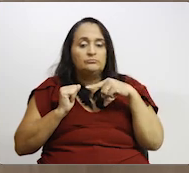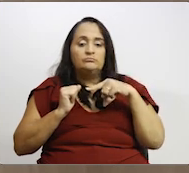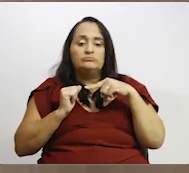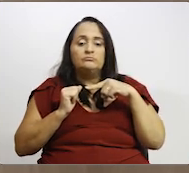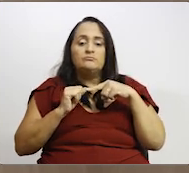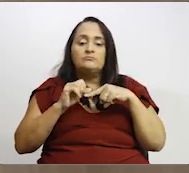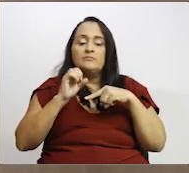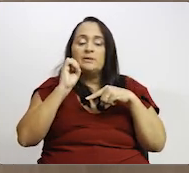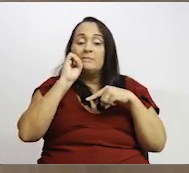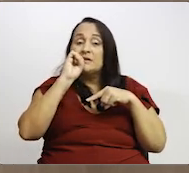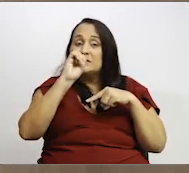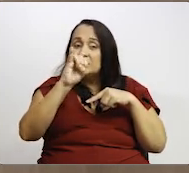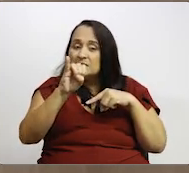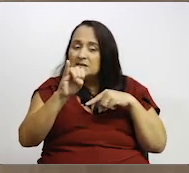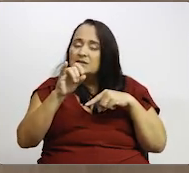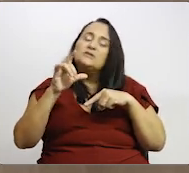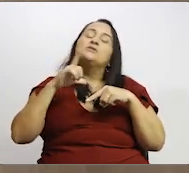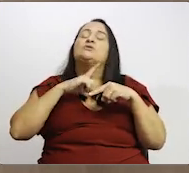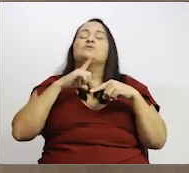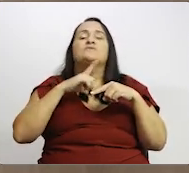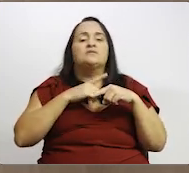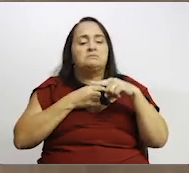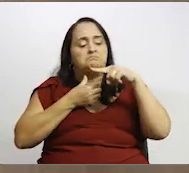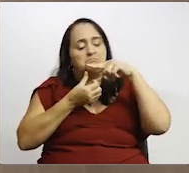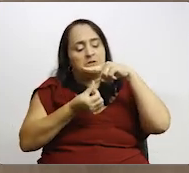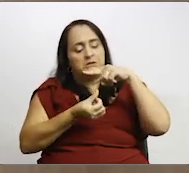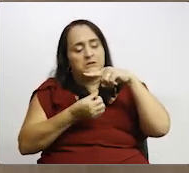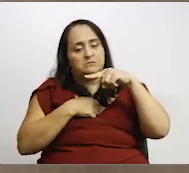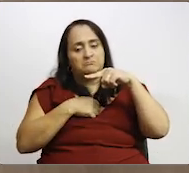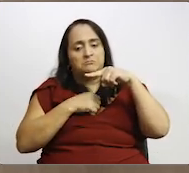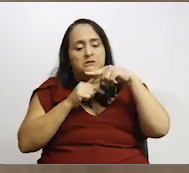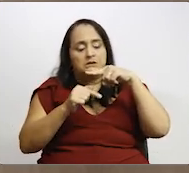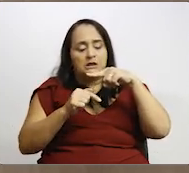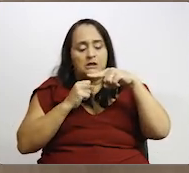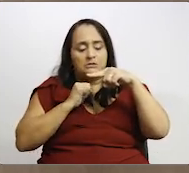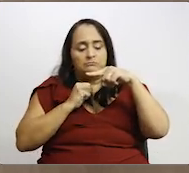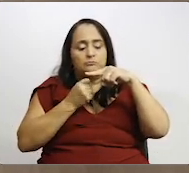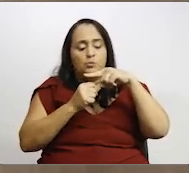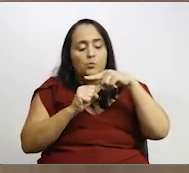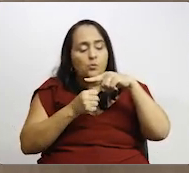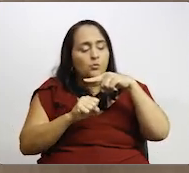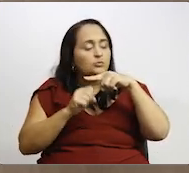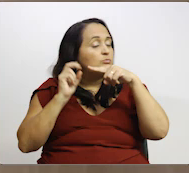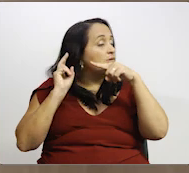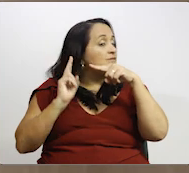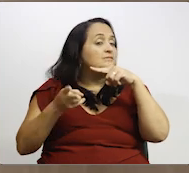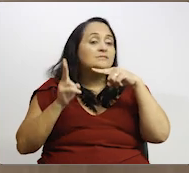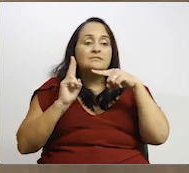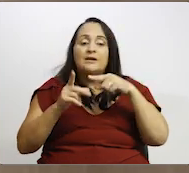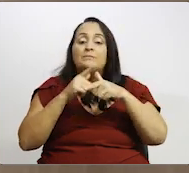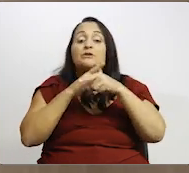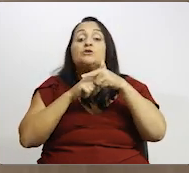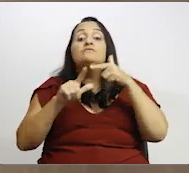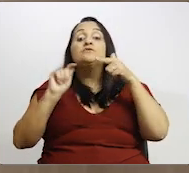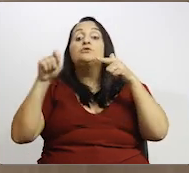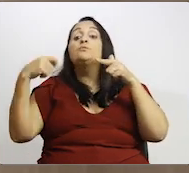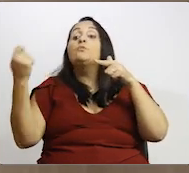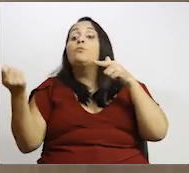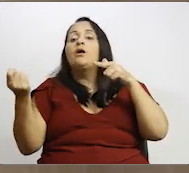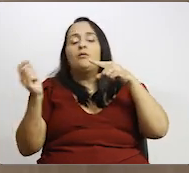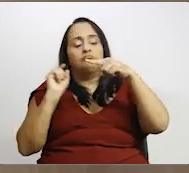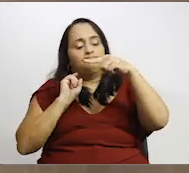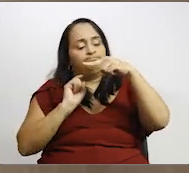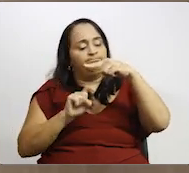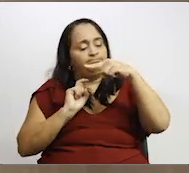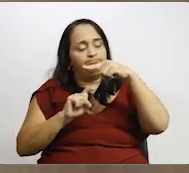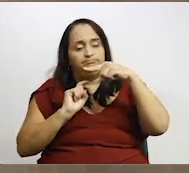pizza tivesse dividida em 6, 7, 8 partes, sempre como ela é o que eu estou